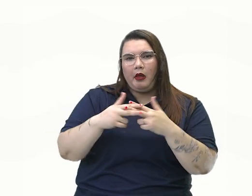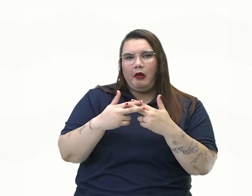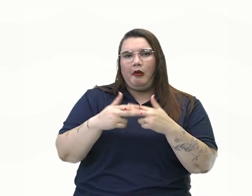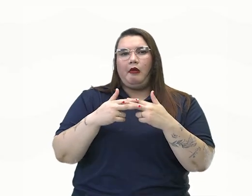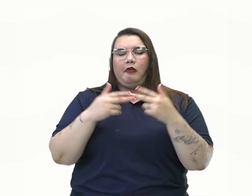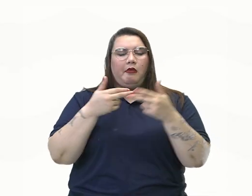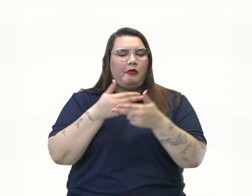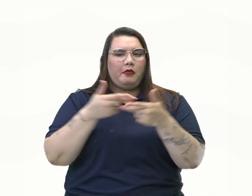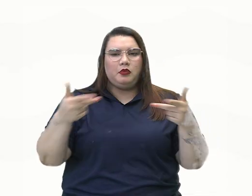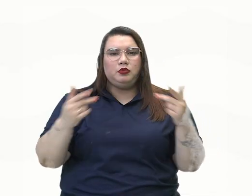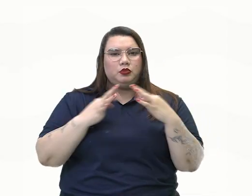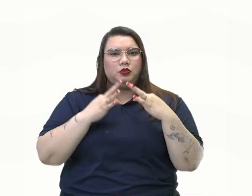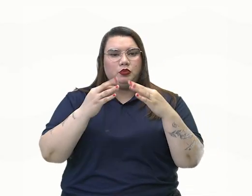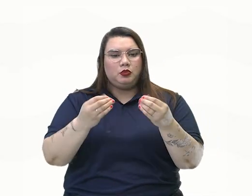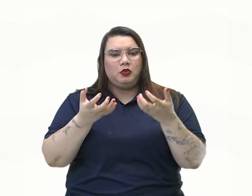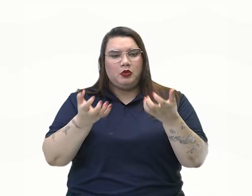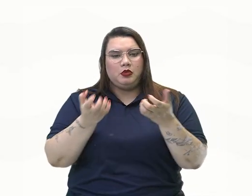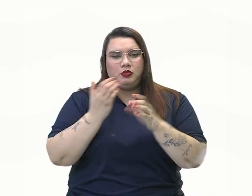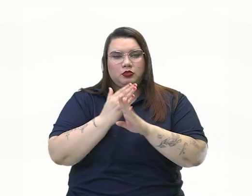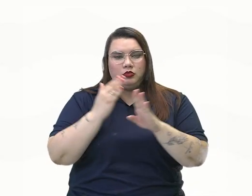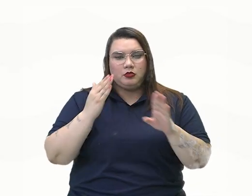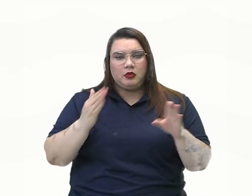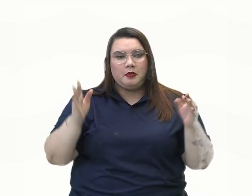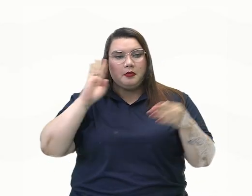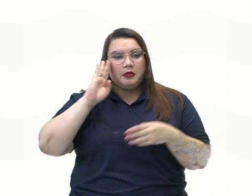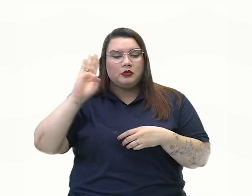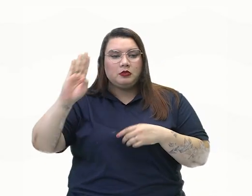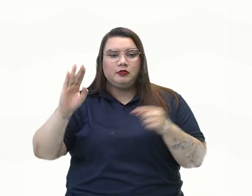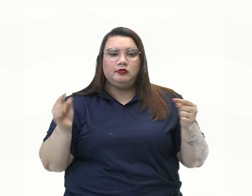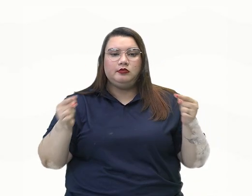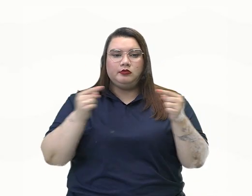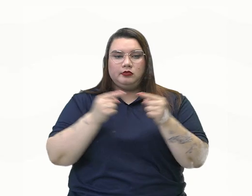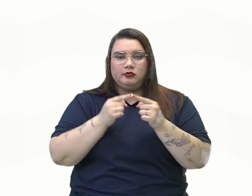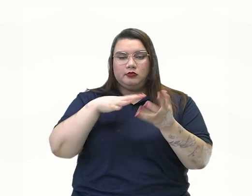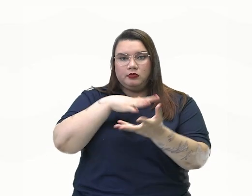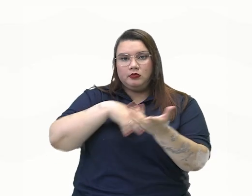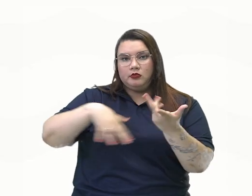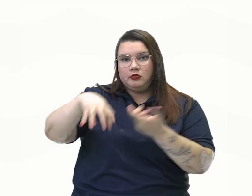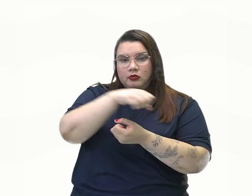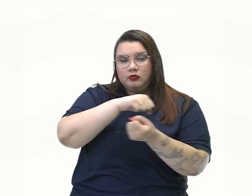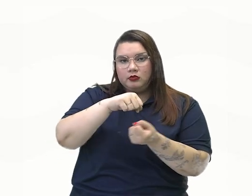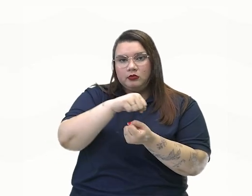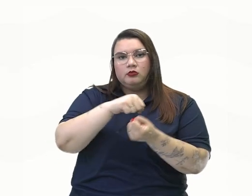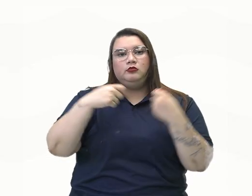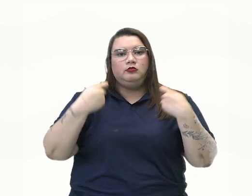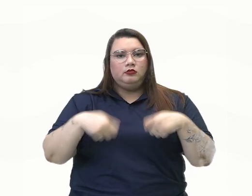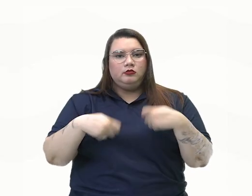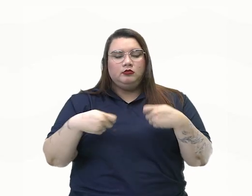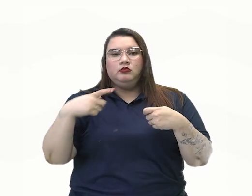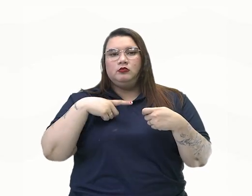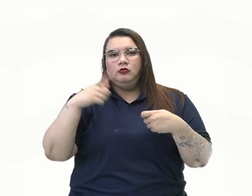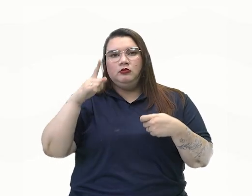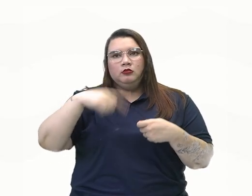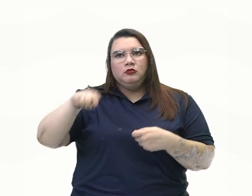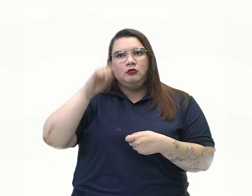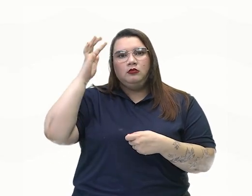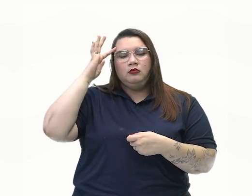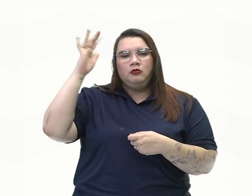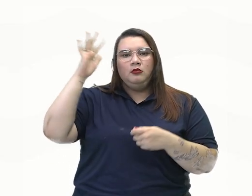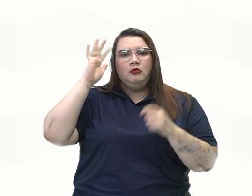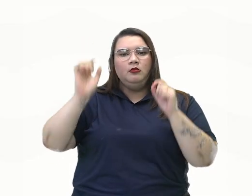máquinas, tudo que eu quero descobrir, envolvendo principalmente aí com a sustentabilidade, você tem,